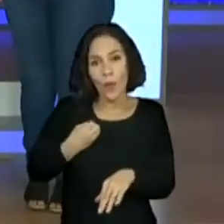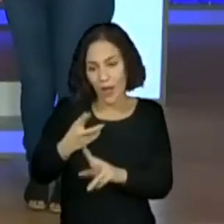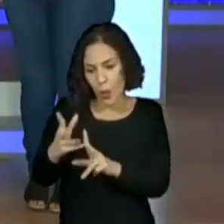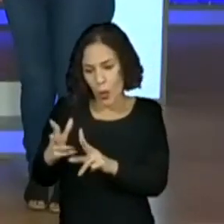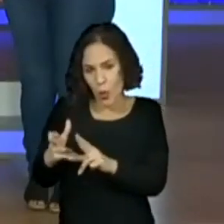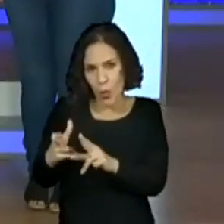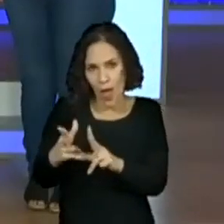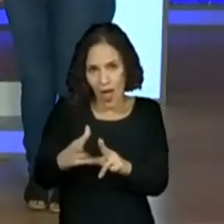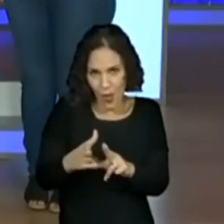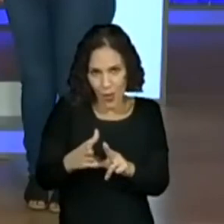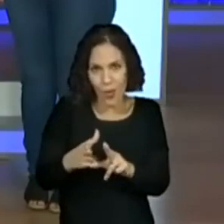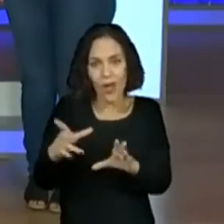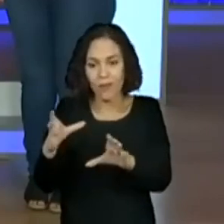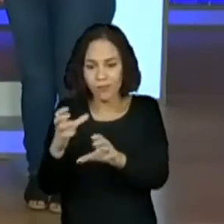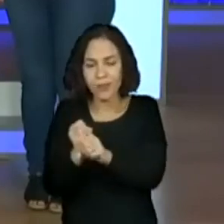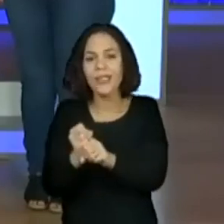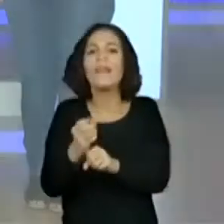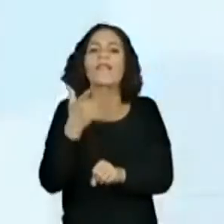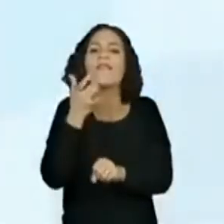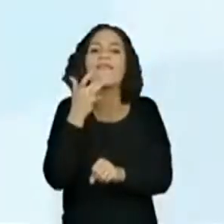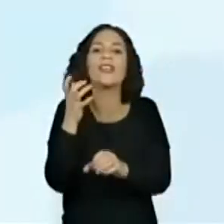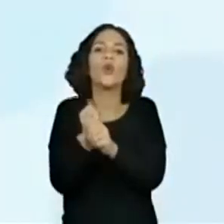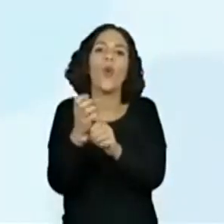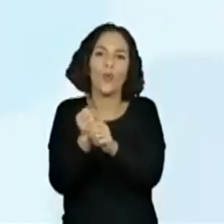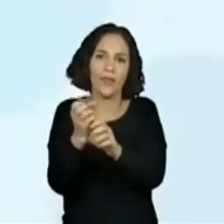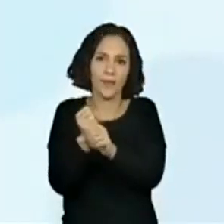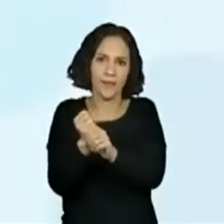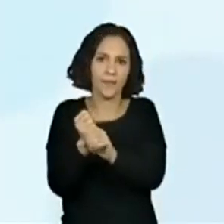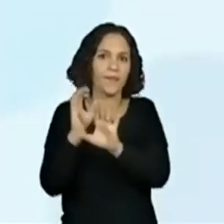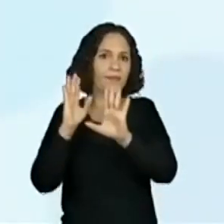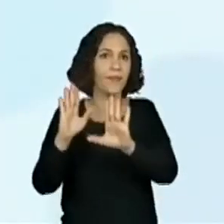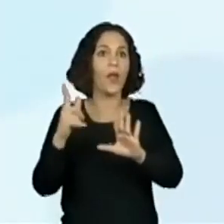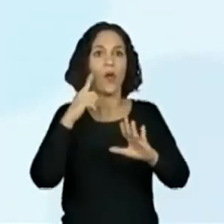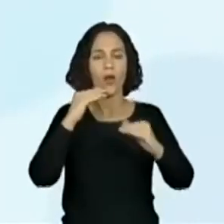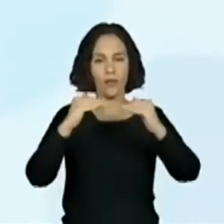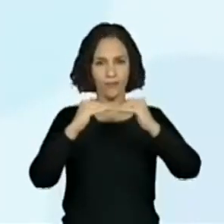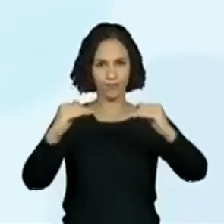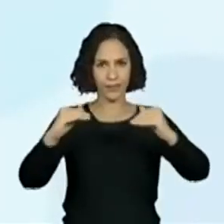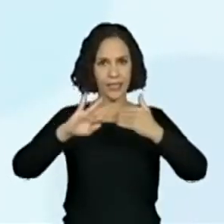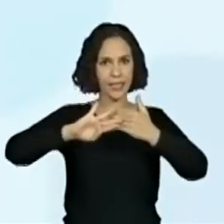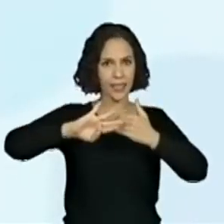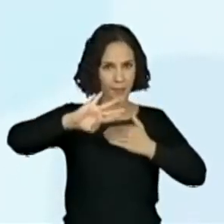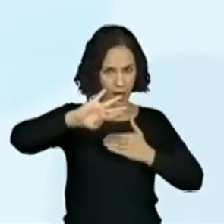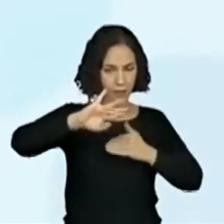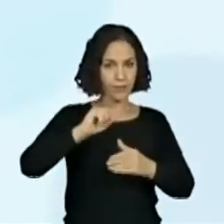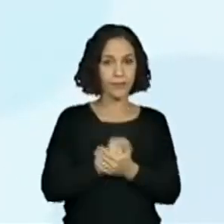Agora a gente pode passar um traço, que a gente tem aqui, ó, dividir mais um pouquinho, porque a gente tem 2